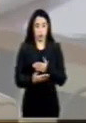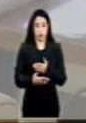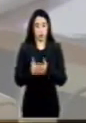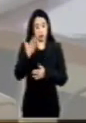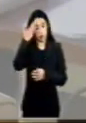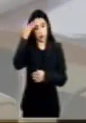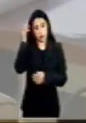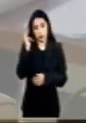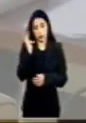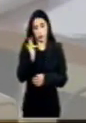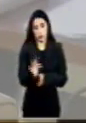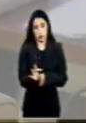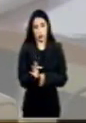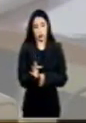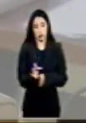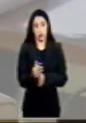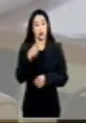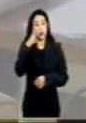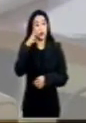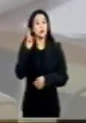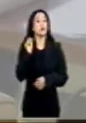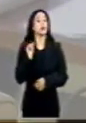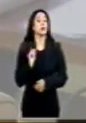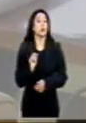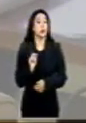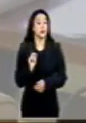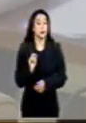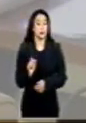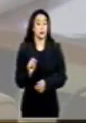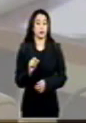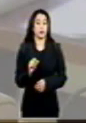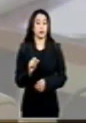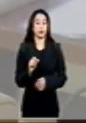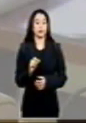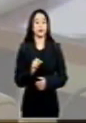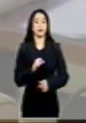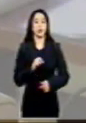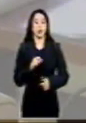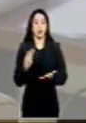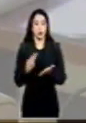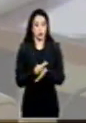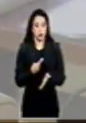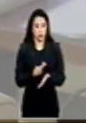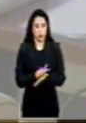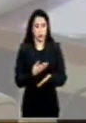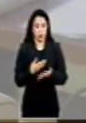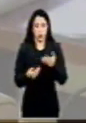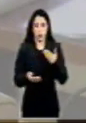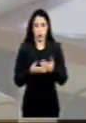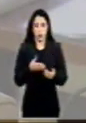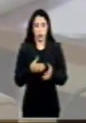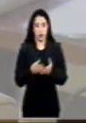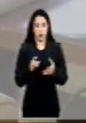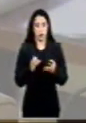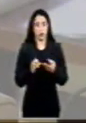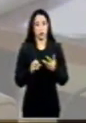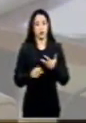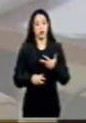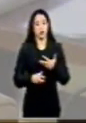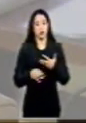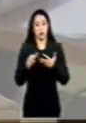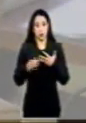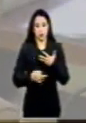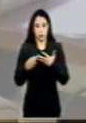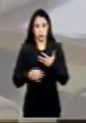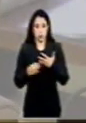constitucional. Por isso, saliento que esses eventuais condicionamentos à independente atuação no Poder Judiciário, sob a